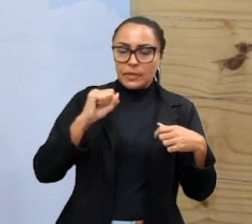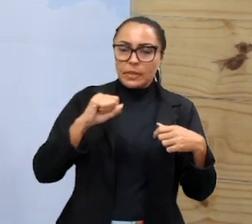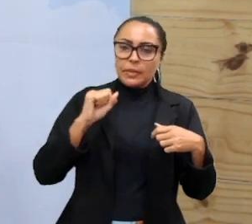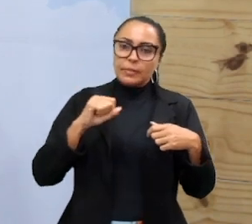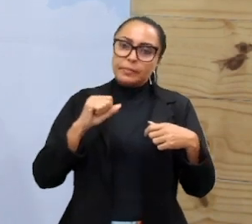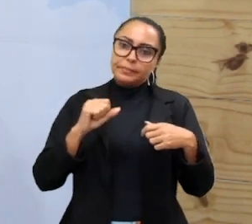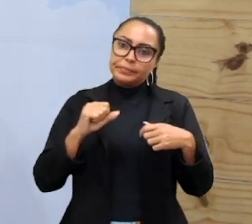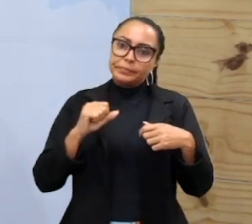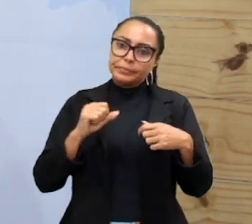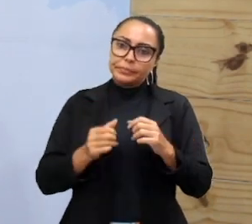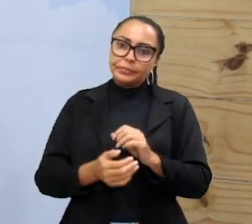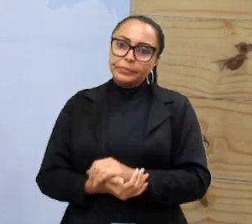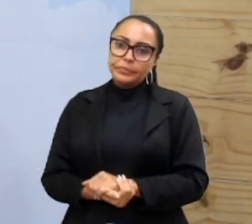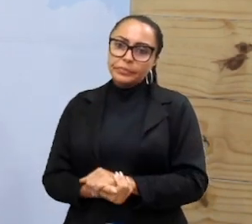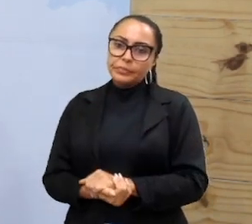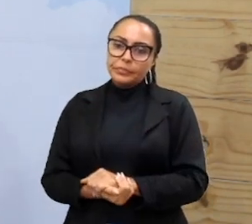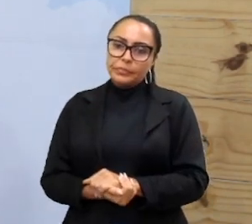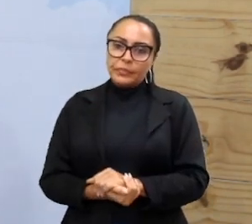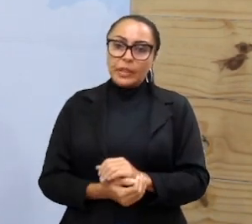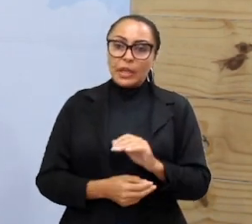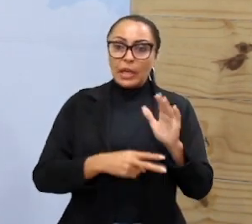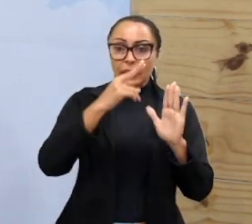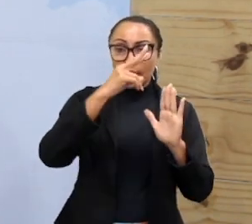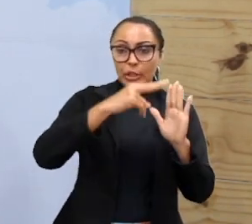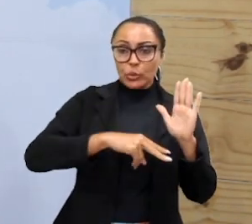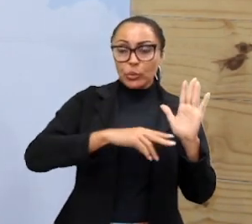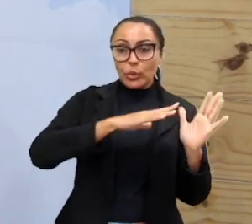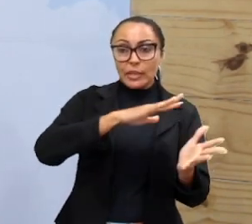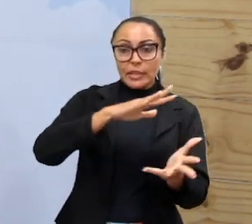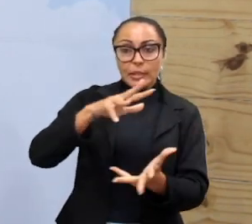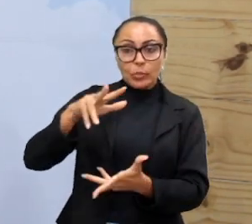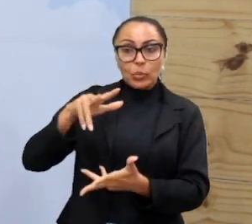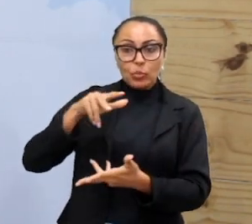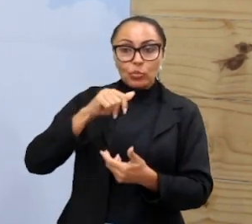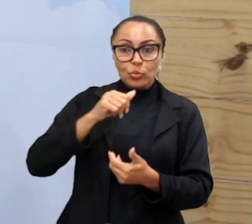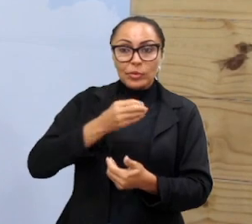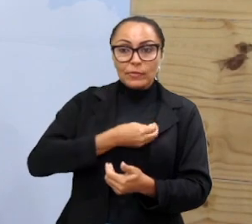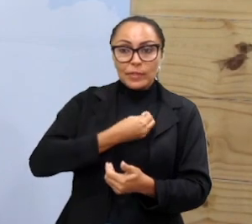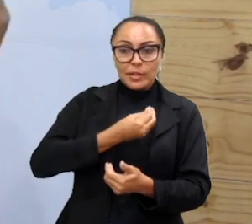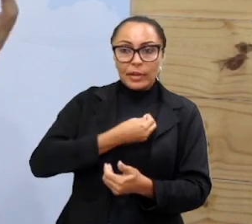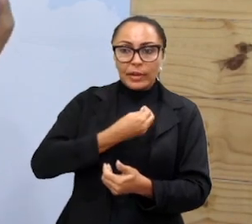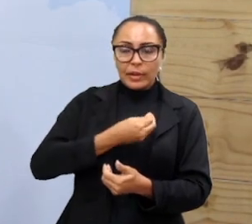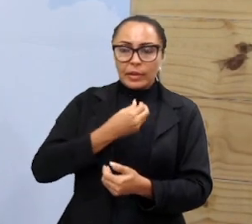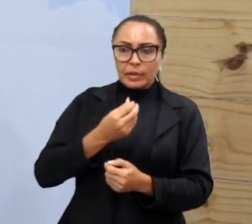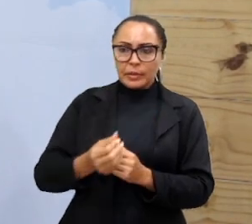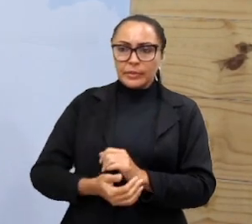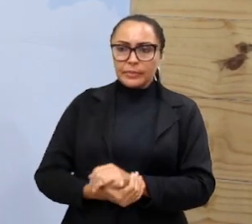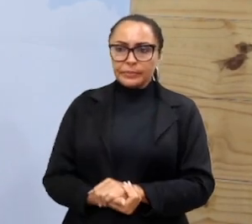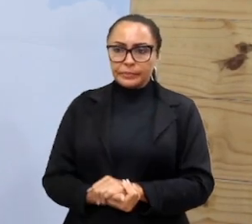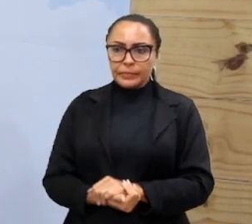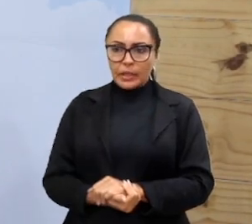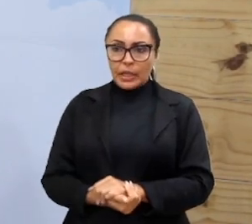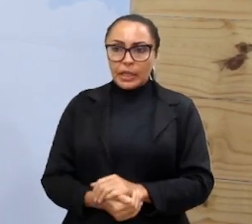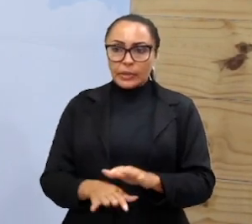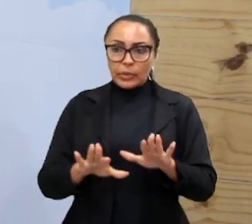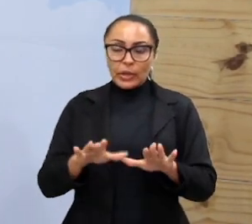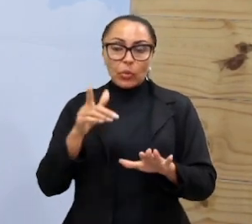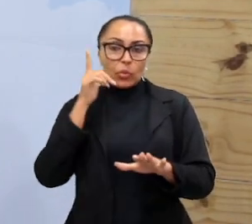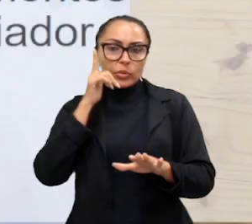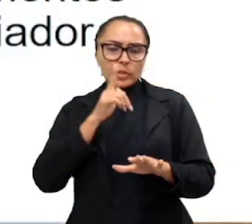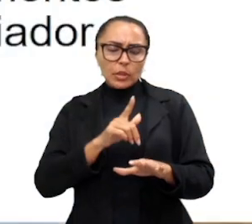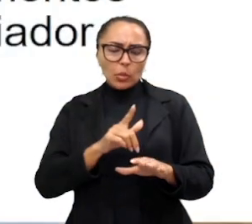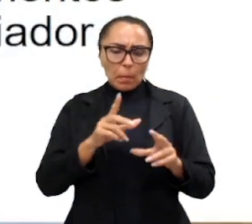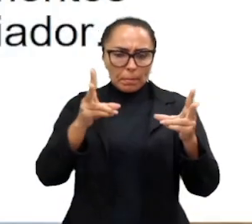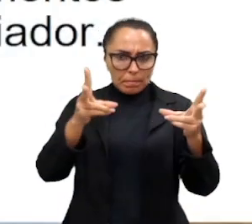possibilitar a leitura de mundo, né? O que é essa leitura de mundo, né? É à medida que eu consigo